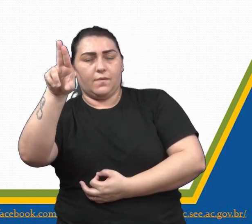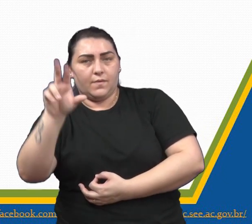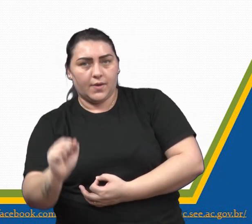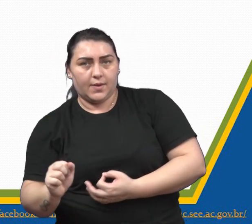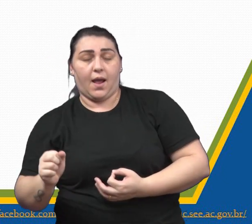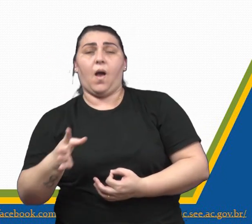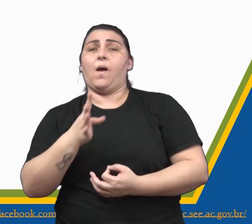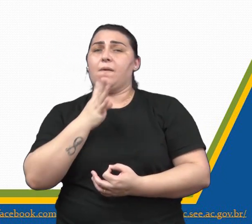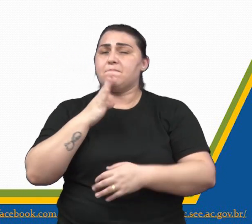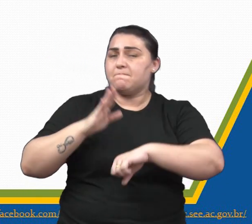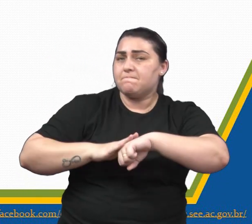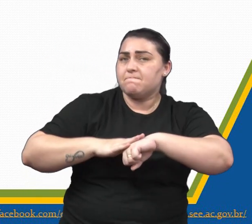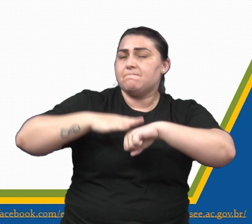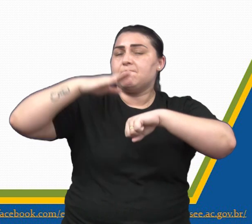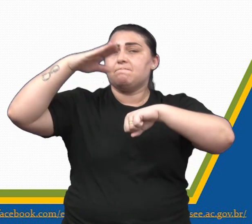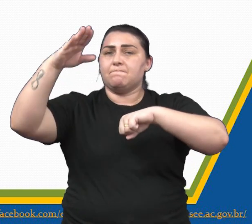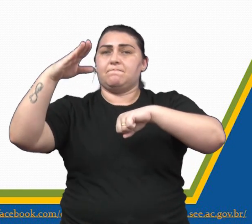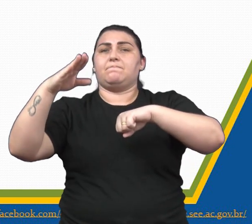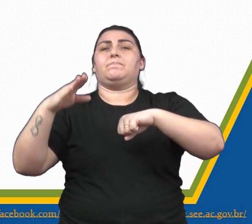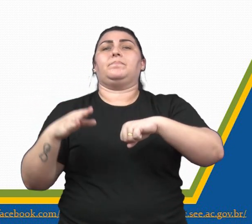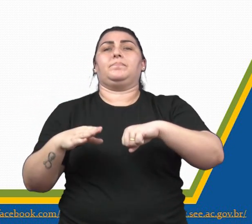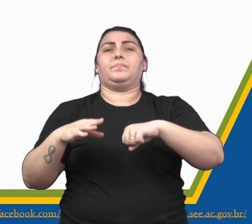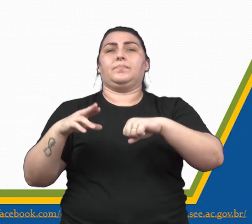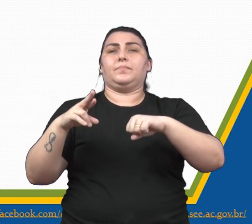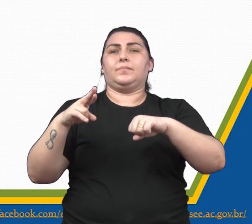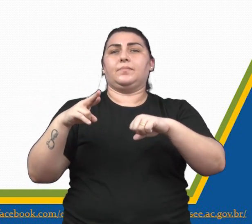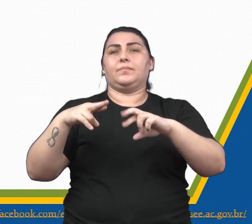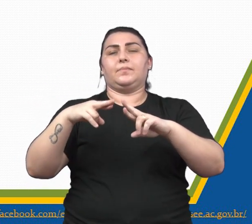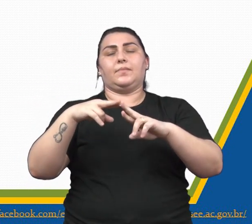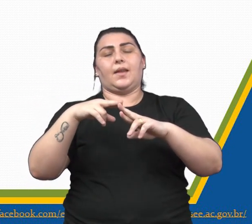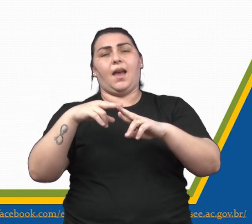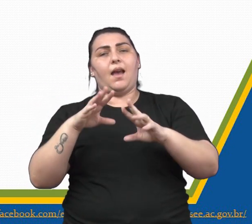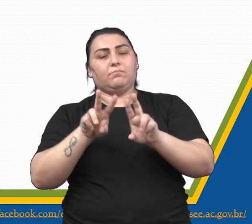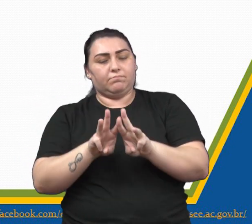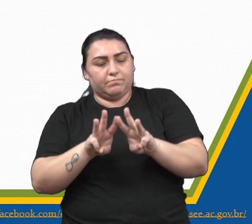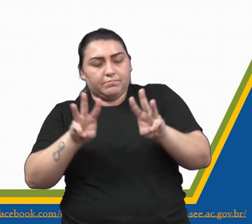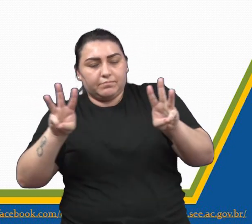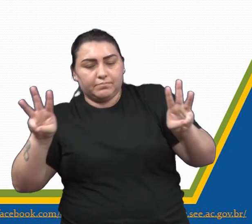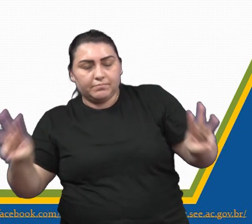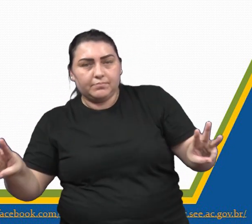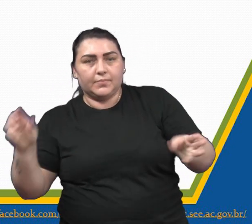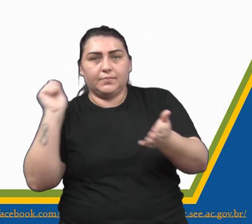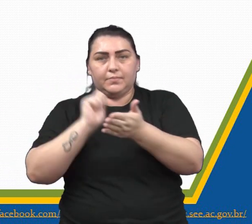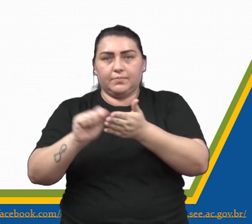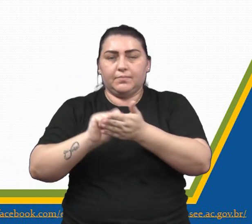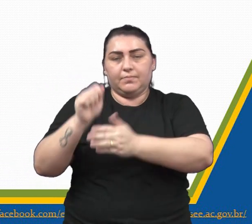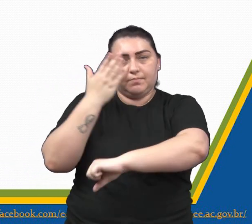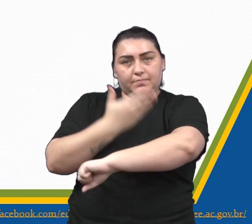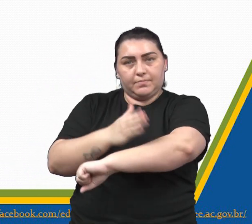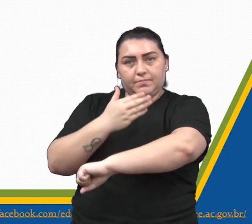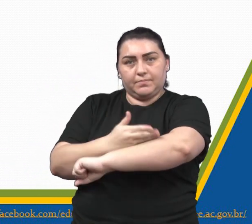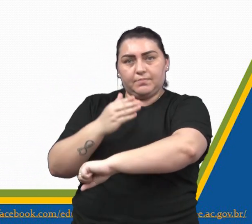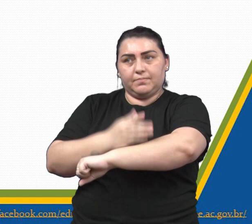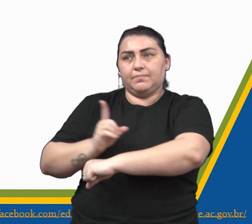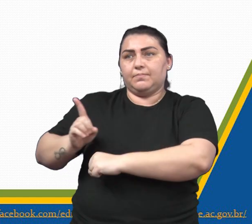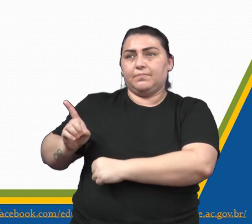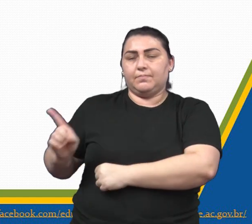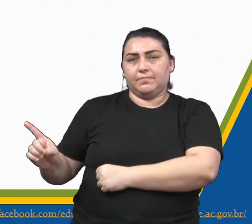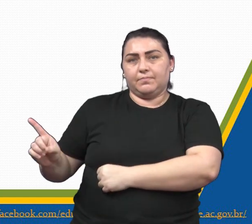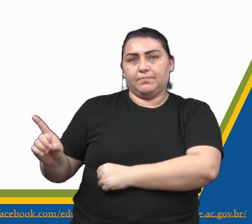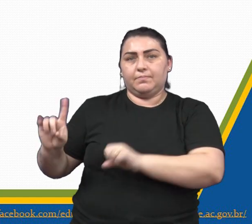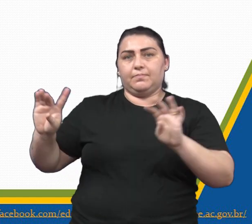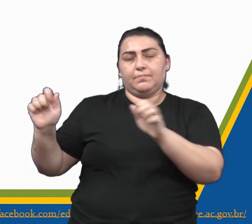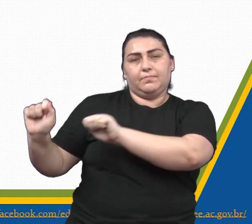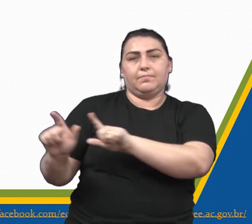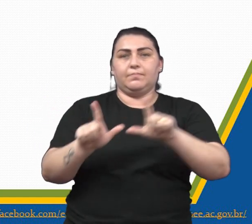para conhecer mais sobre esses recursos usados no relato pessoal, acesse ao blog Escrever é Praticar, no endereço que aparece no